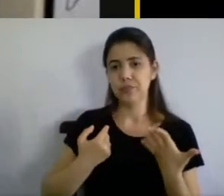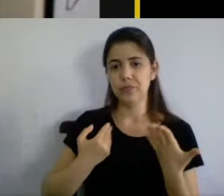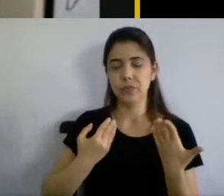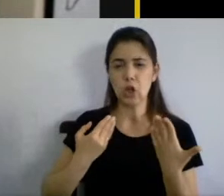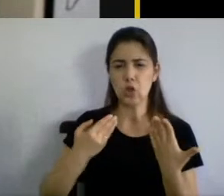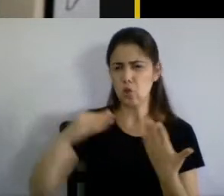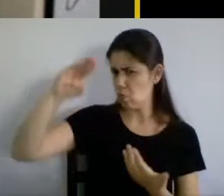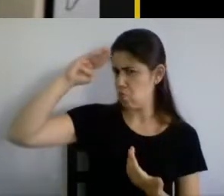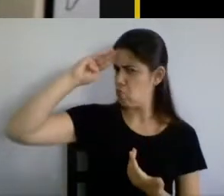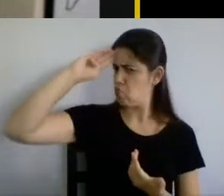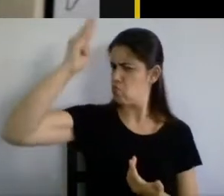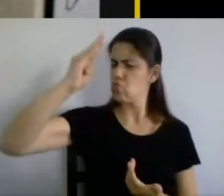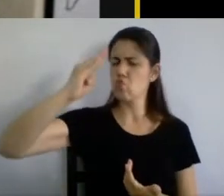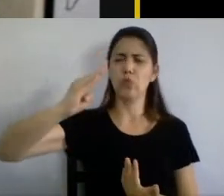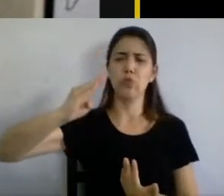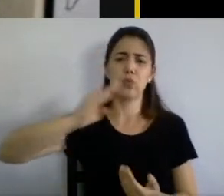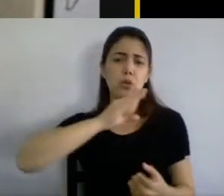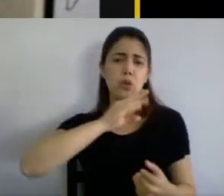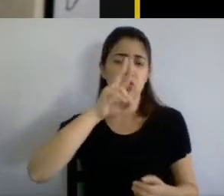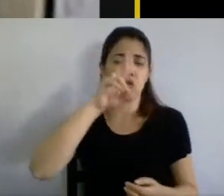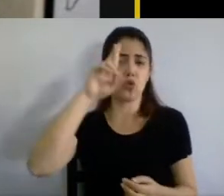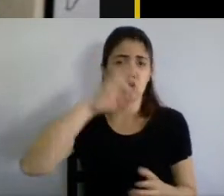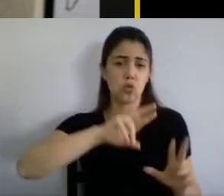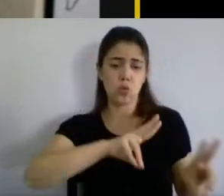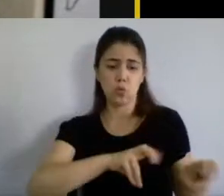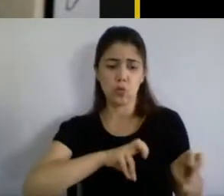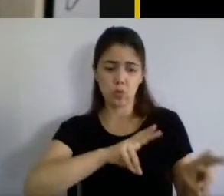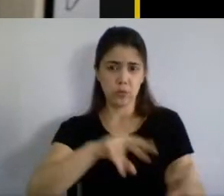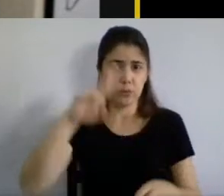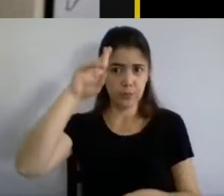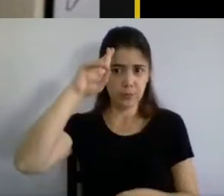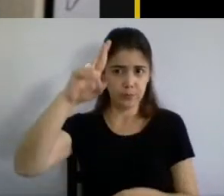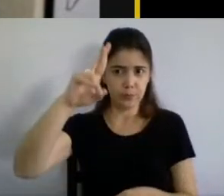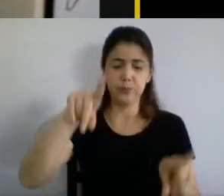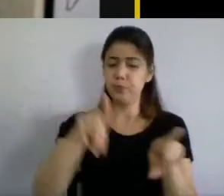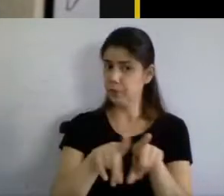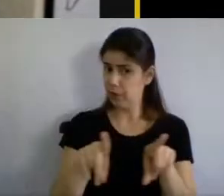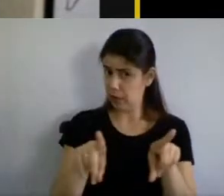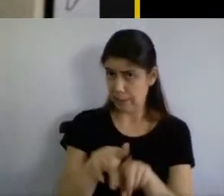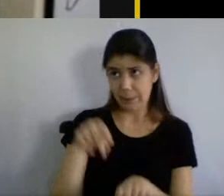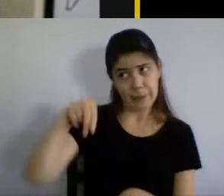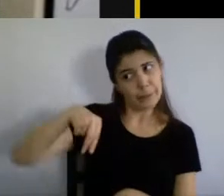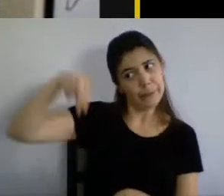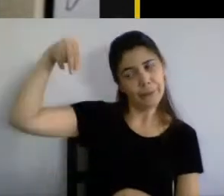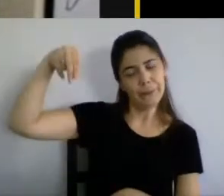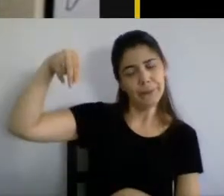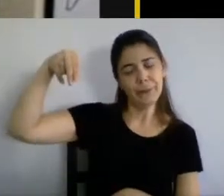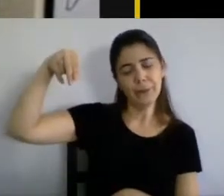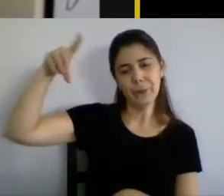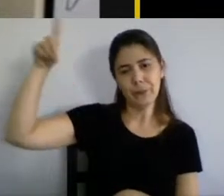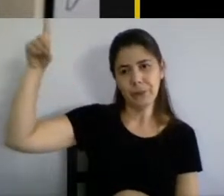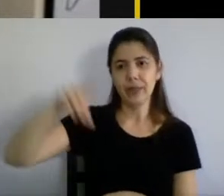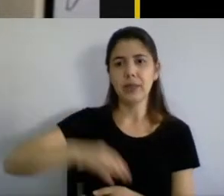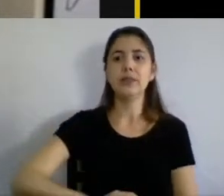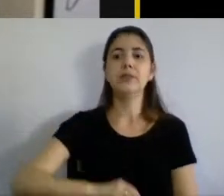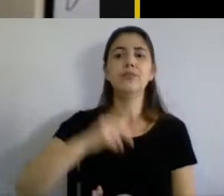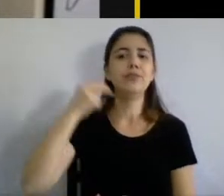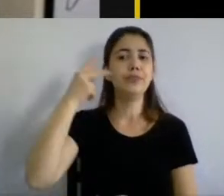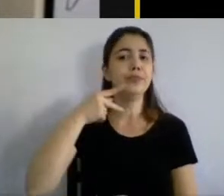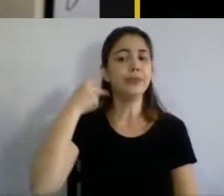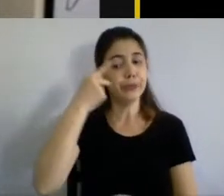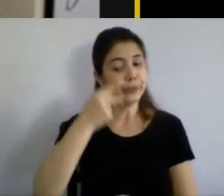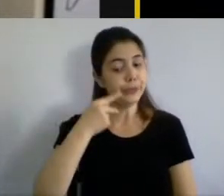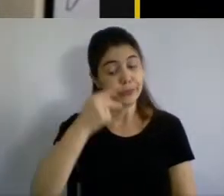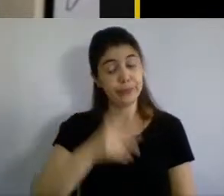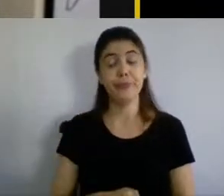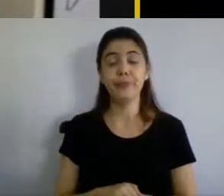coronéis proprietários e que também eram políticos nordestinos, né, do tempo dele, e